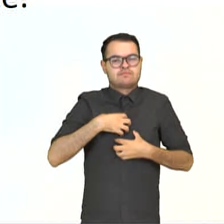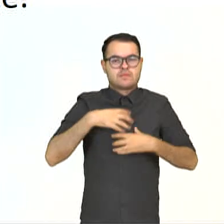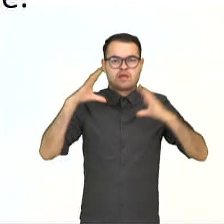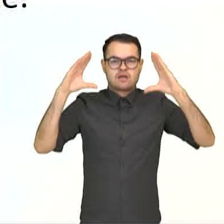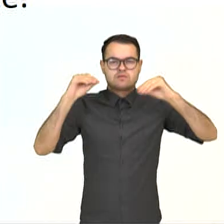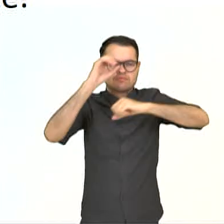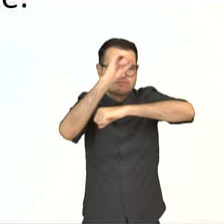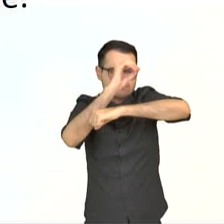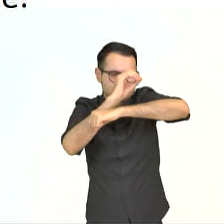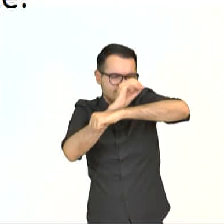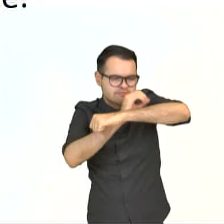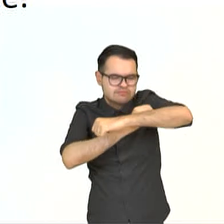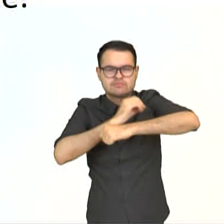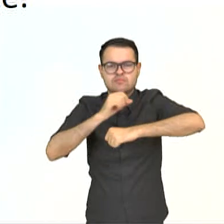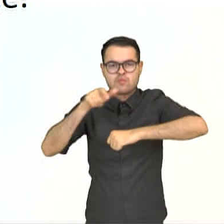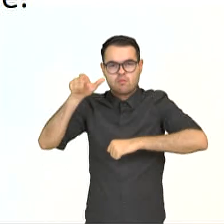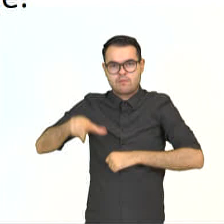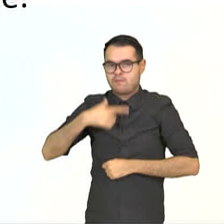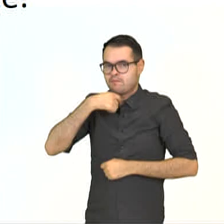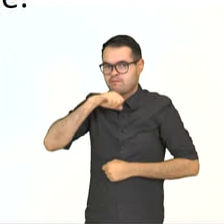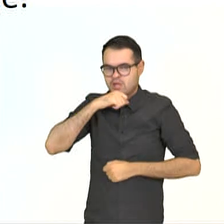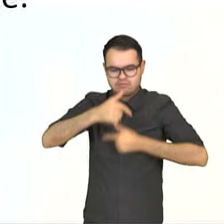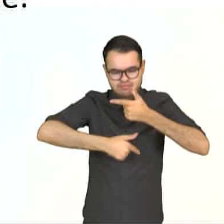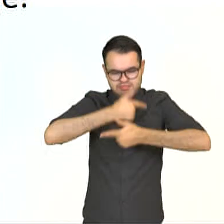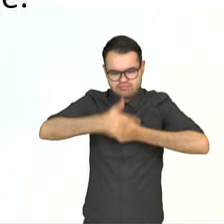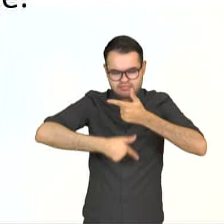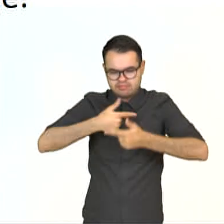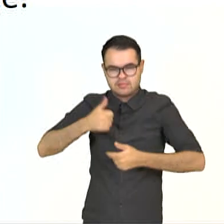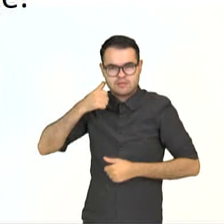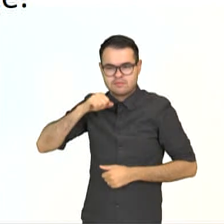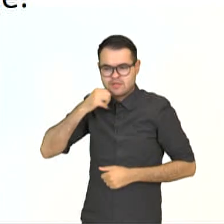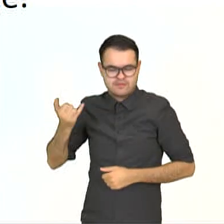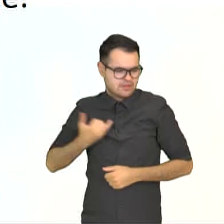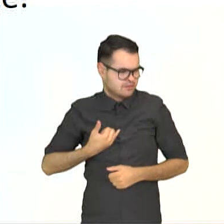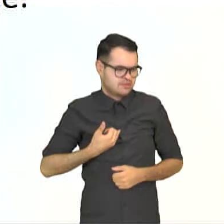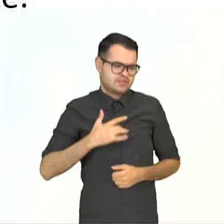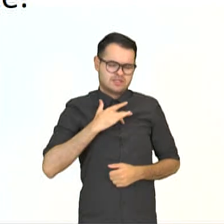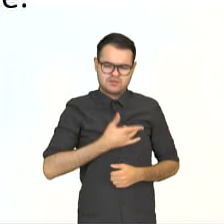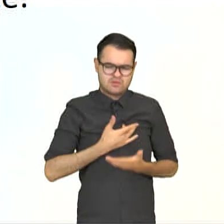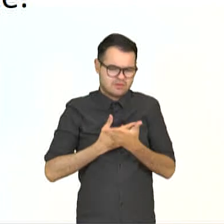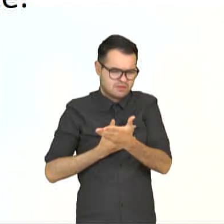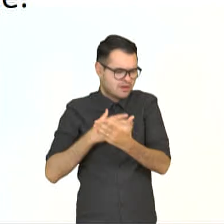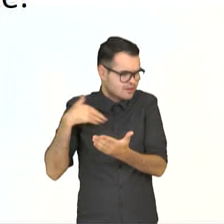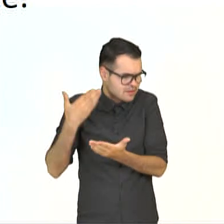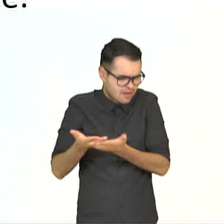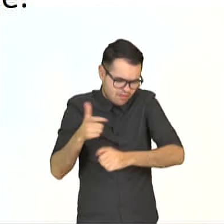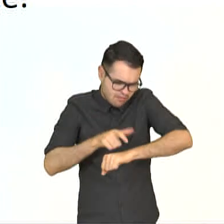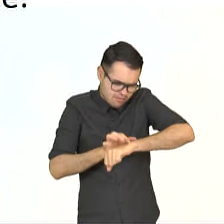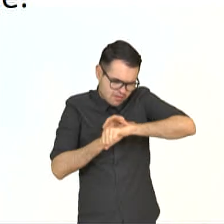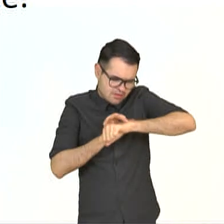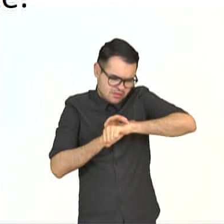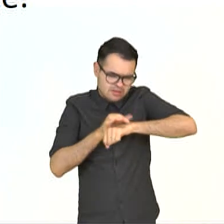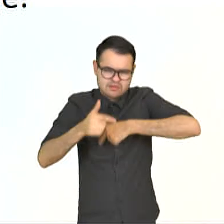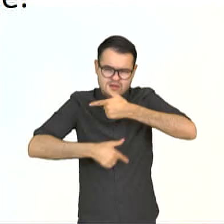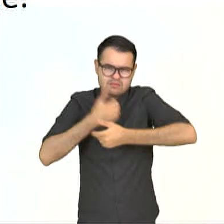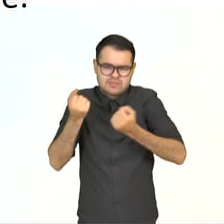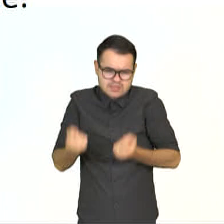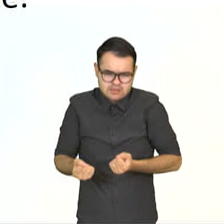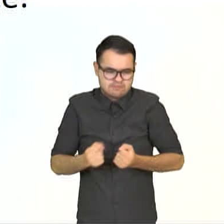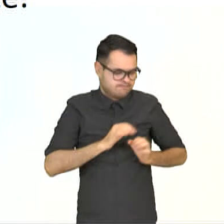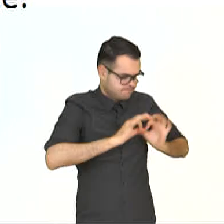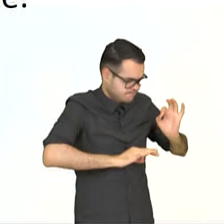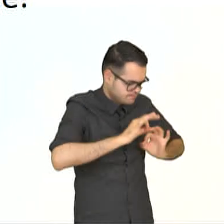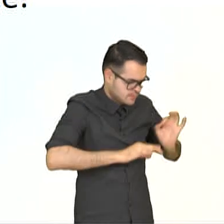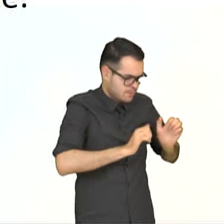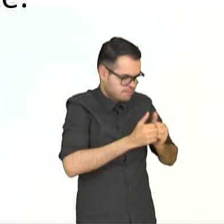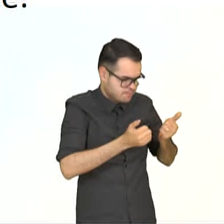o pai fazendo serão, ela falou comigo: coitado, até essa hora no serviço pesado. Arrumou pão e café,